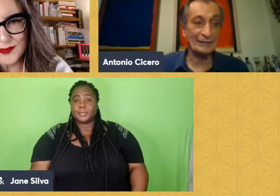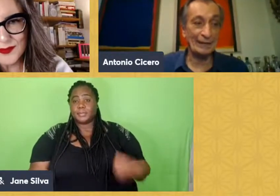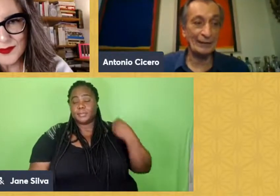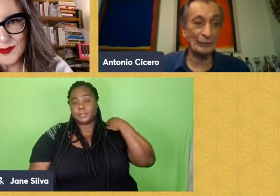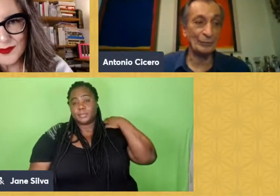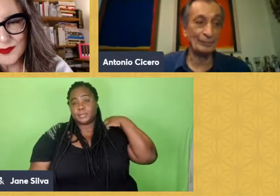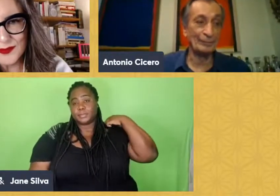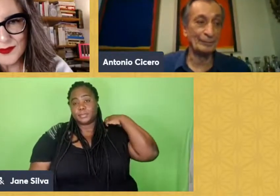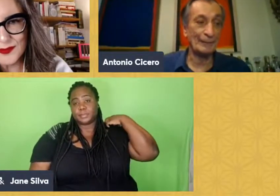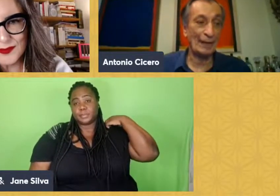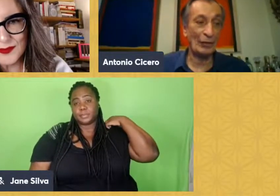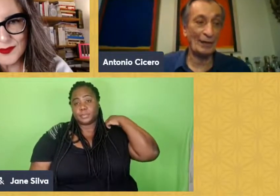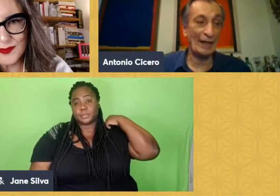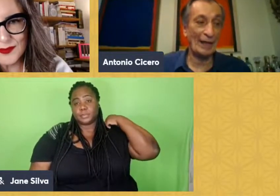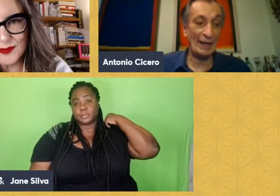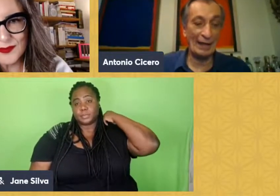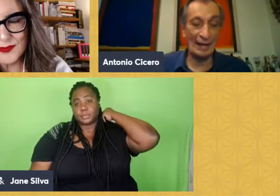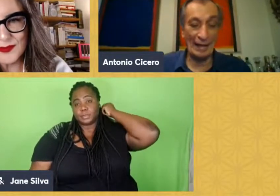brasileiro,